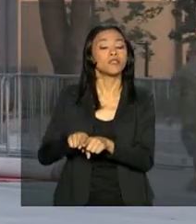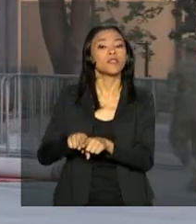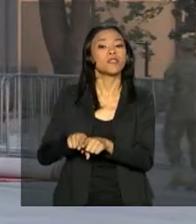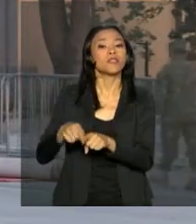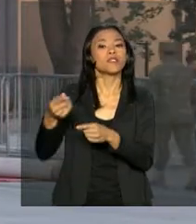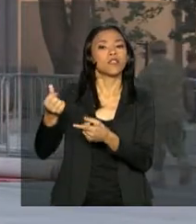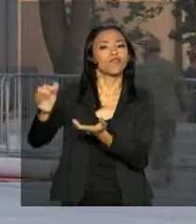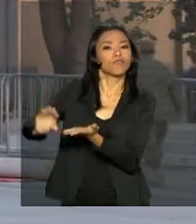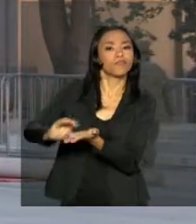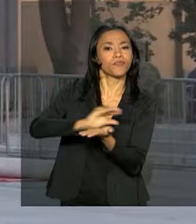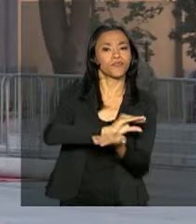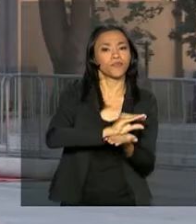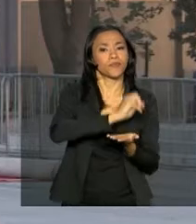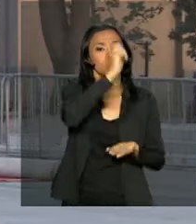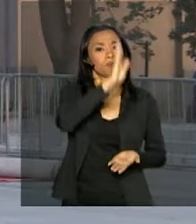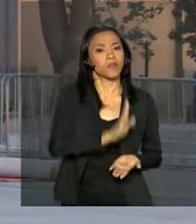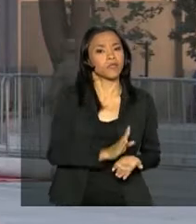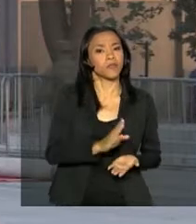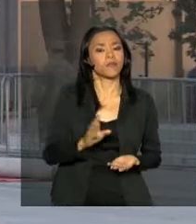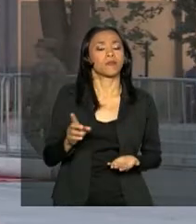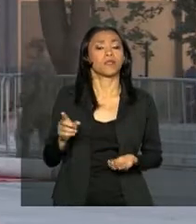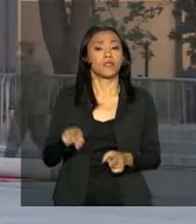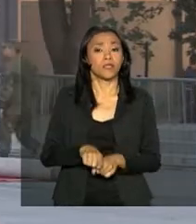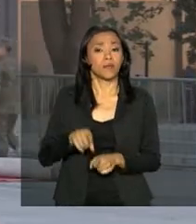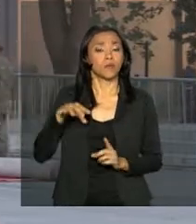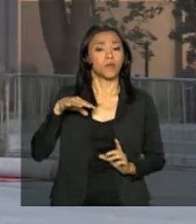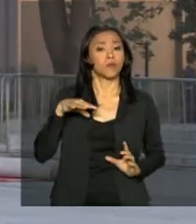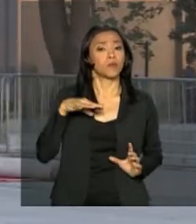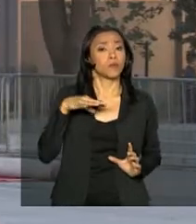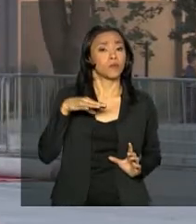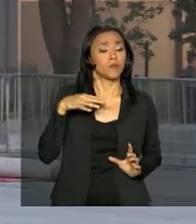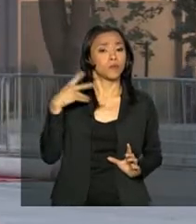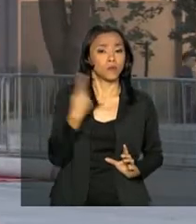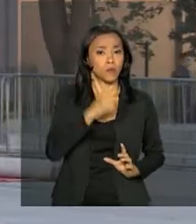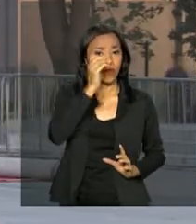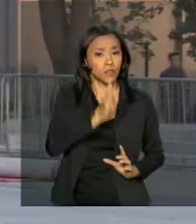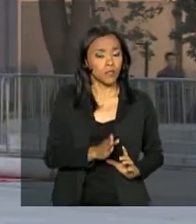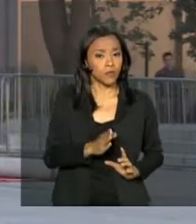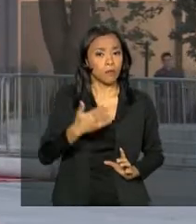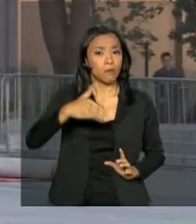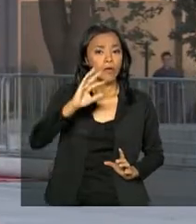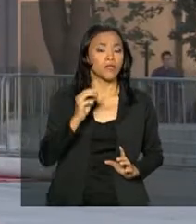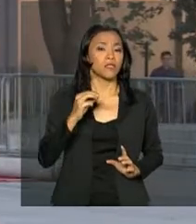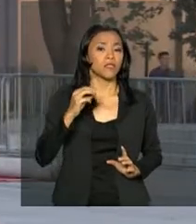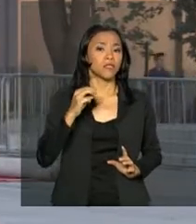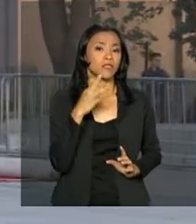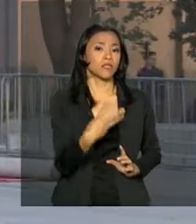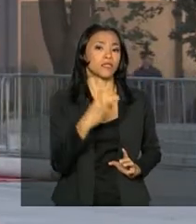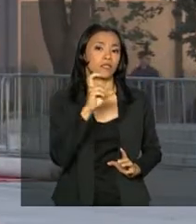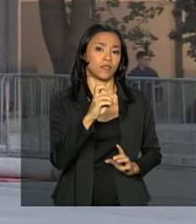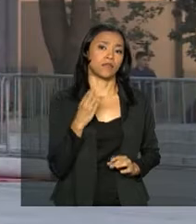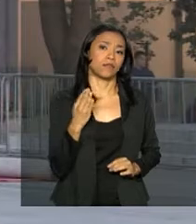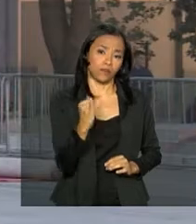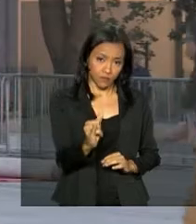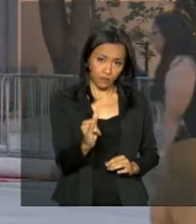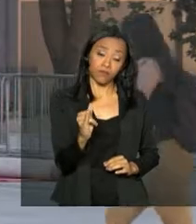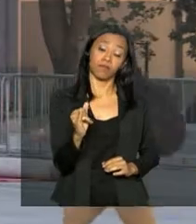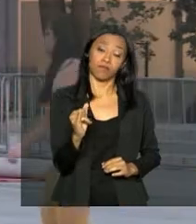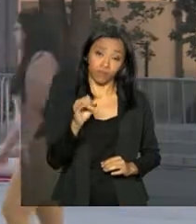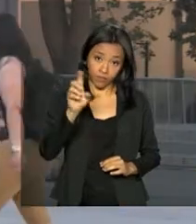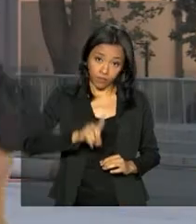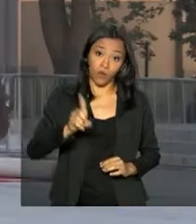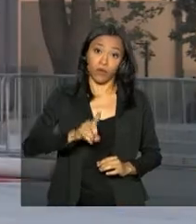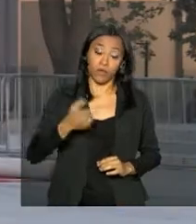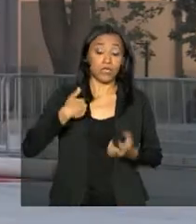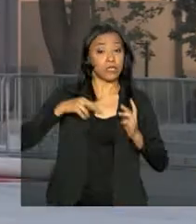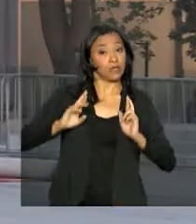é externo no mundo são no brasil são mais de 35 bilhões de dólares a